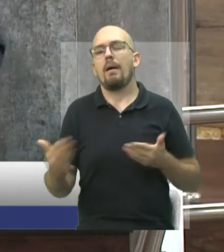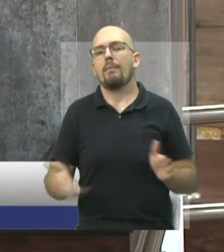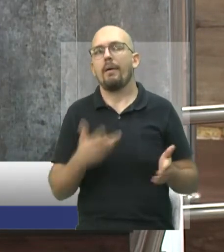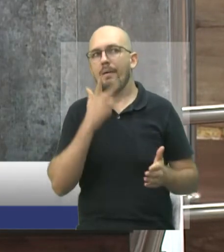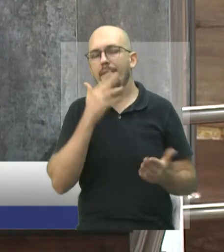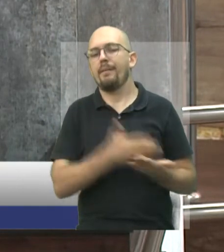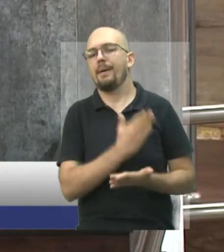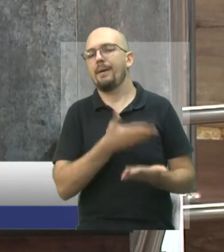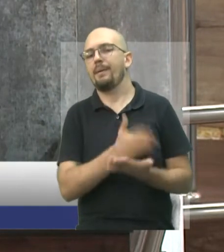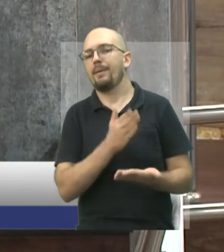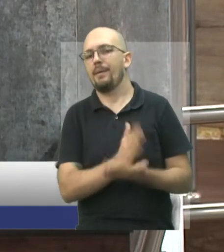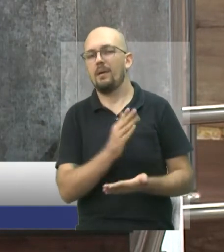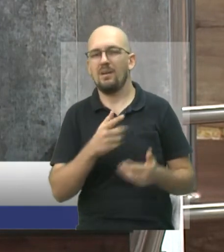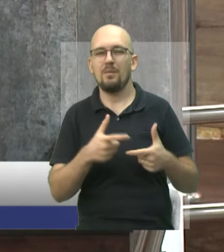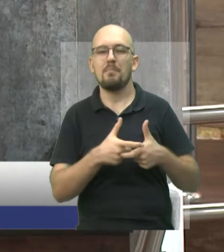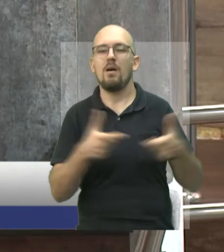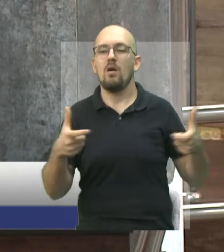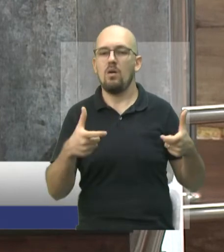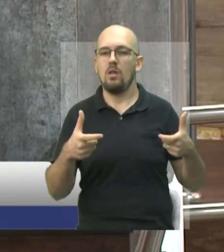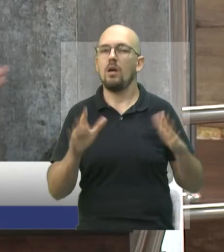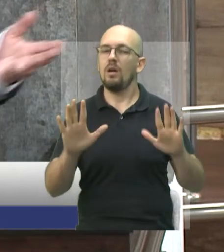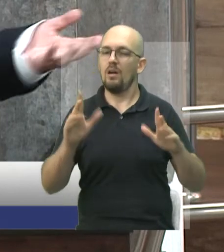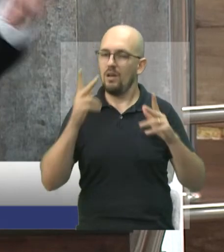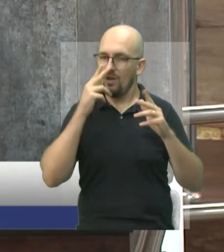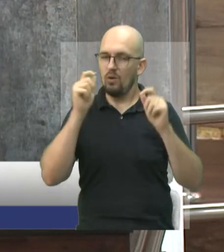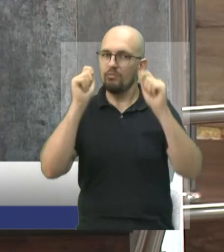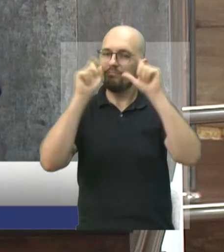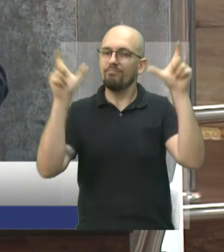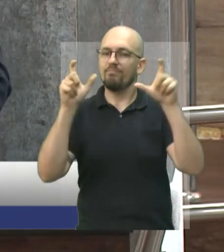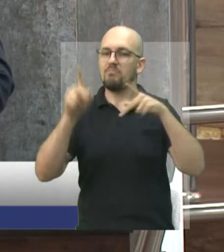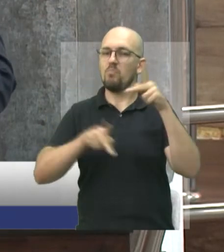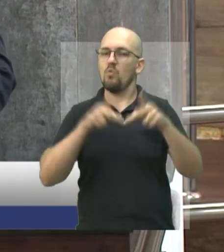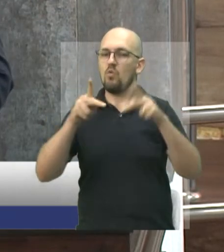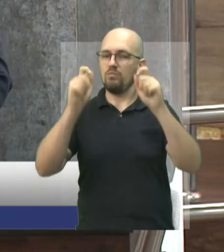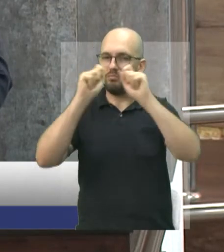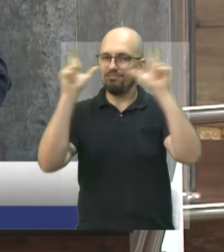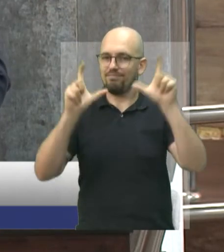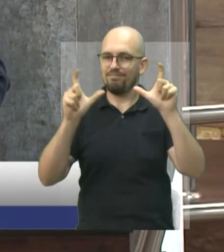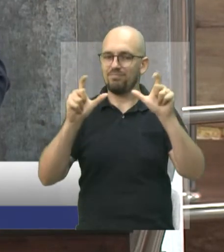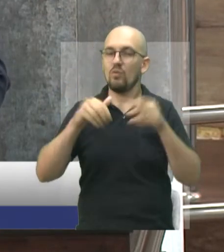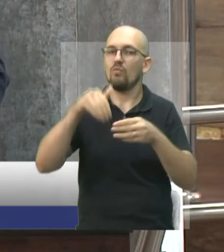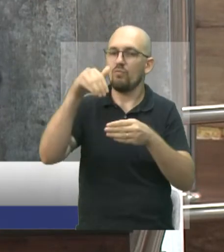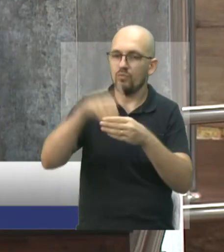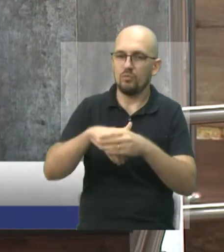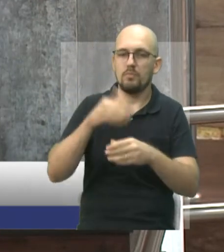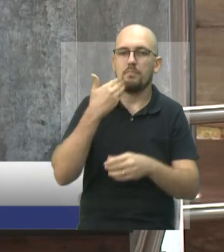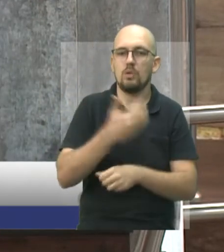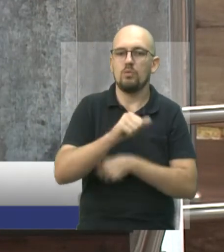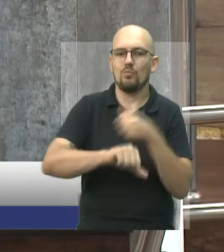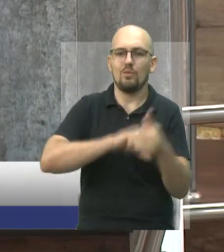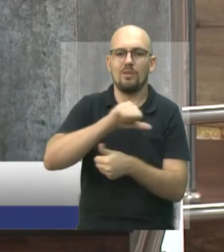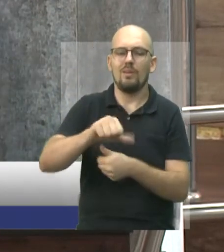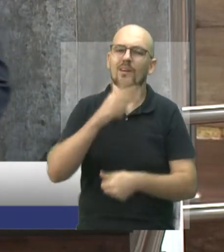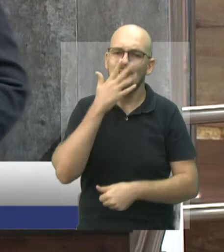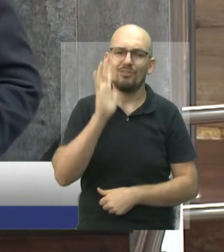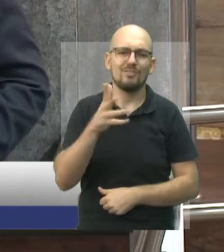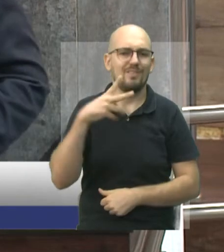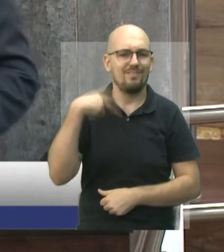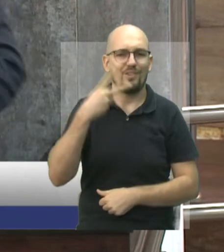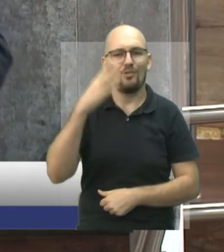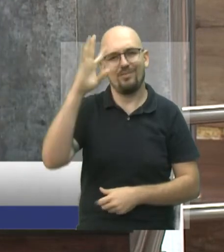Câmara, mas eu acho que o povo acordou, o povo votou por mudança, e eu acho que os vereadores entenderam o